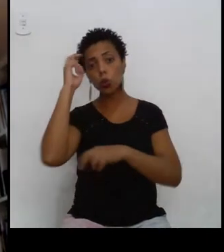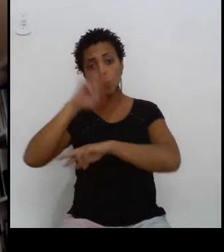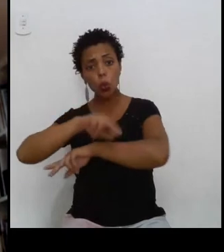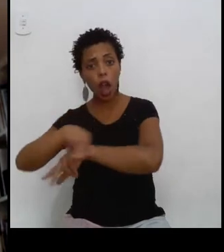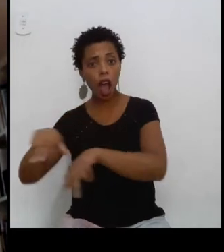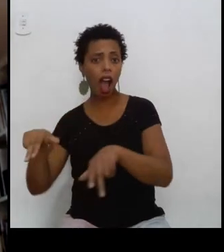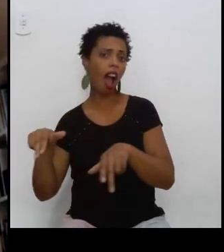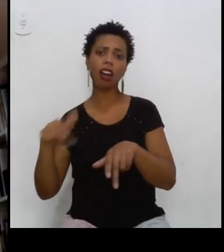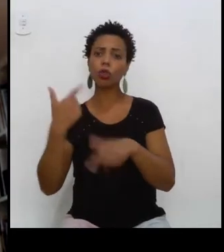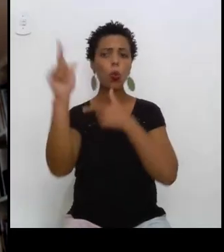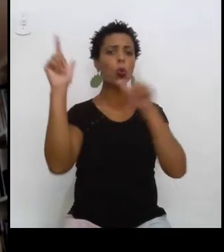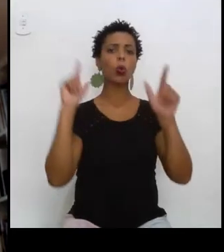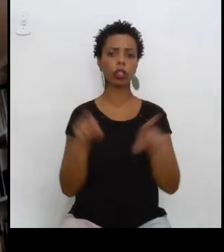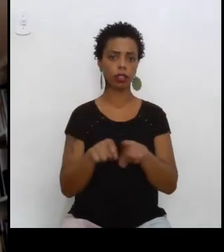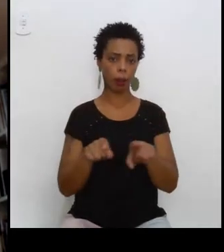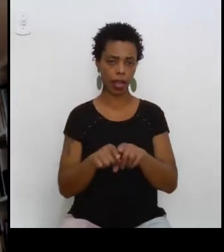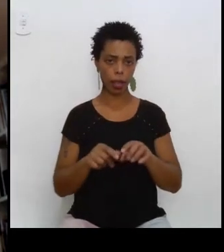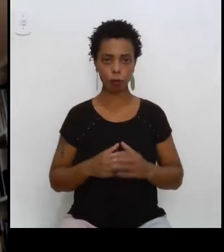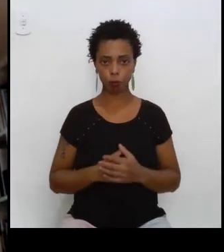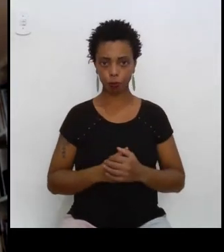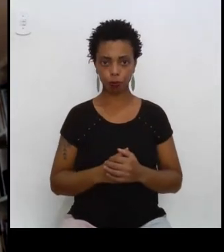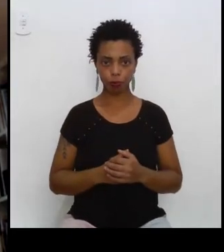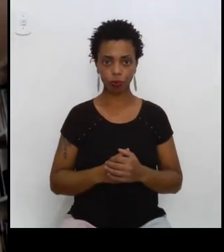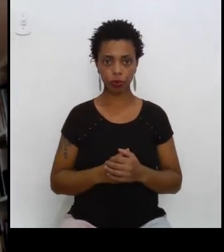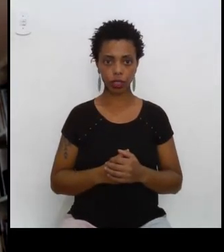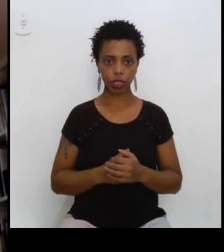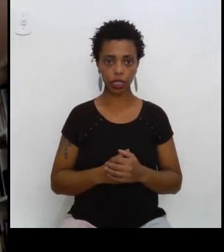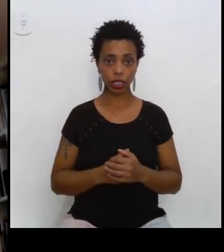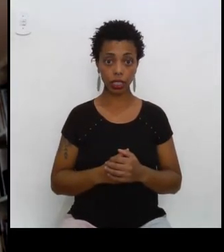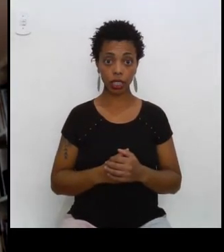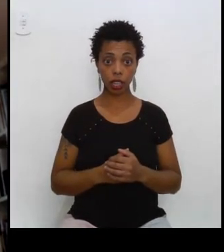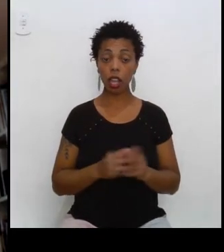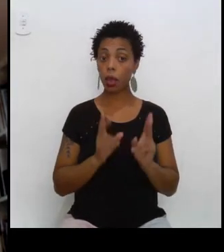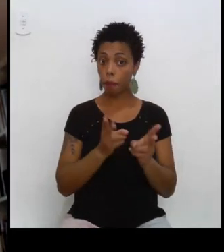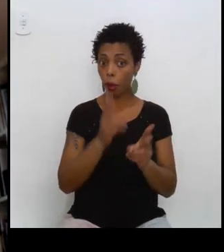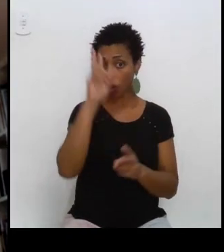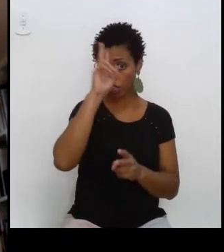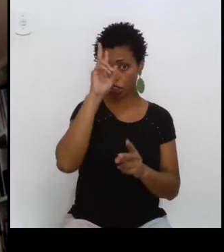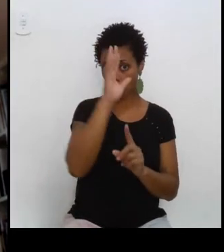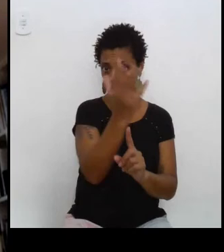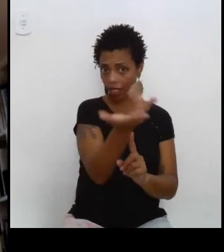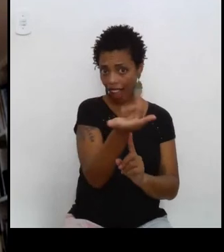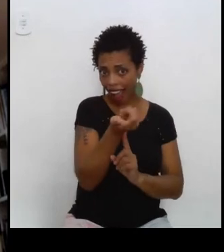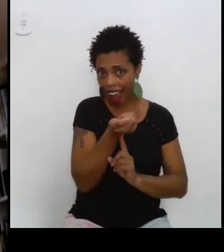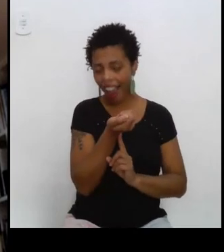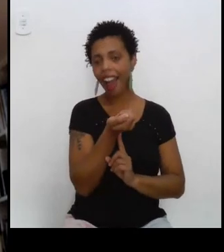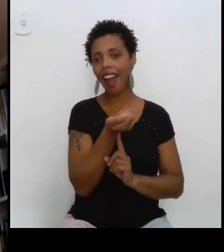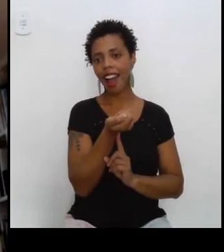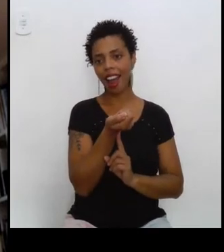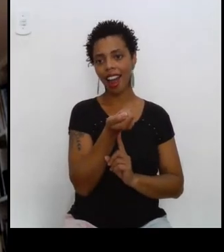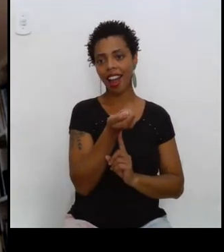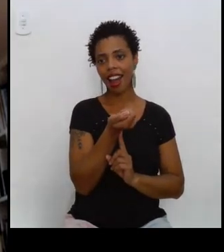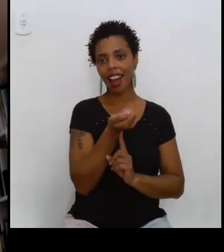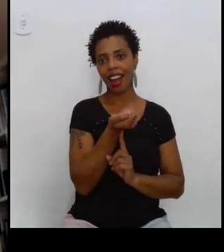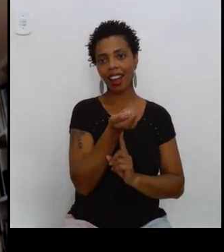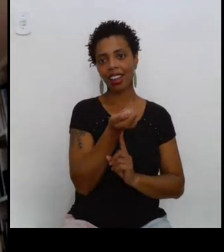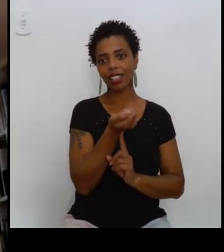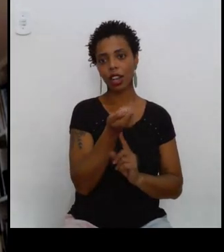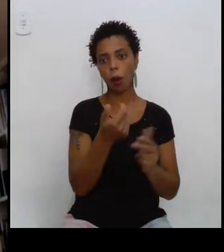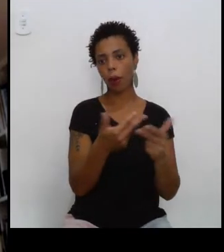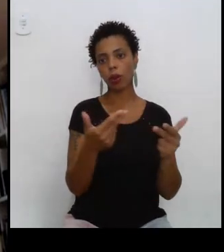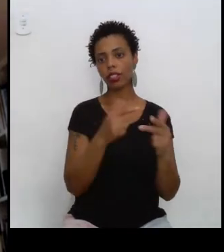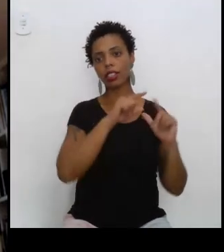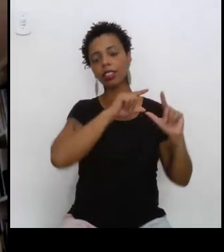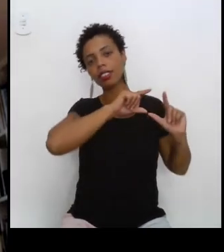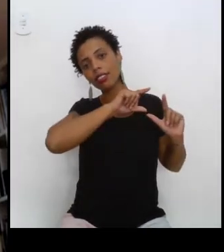nas e a própria história da arte é apenas e é algo que enfim é tradicionalmente os